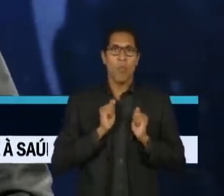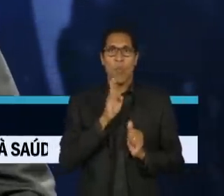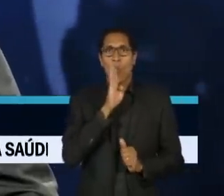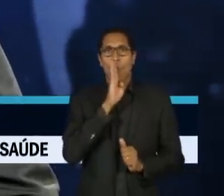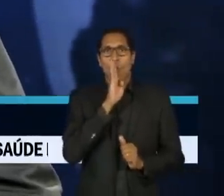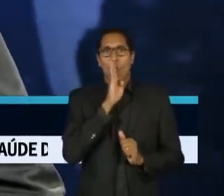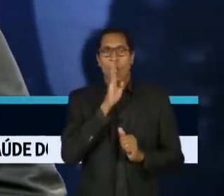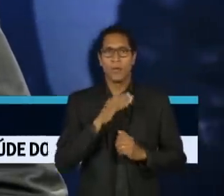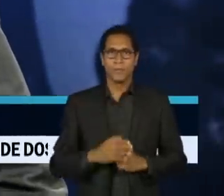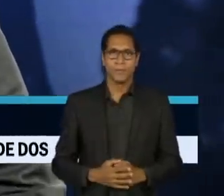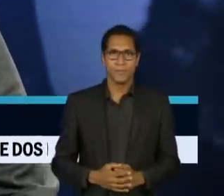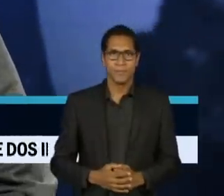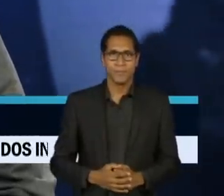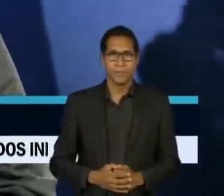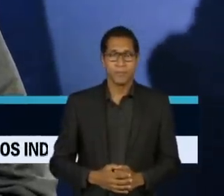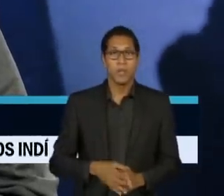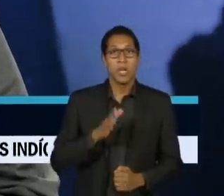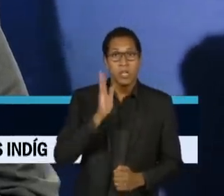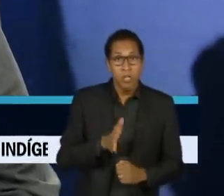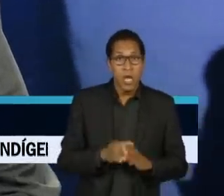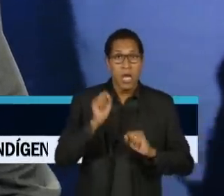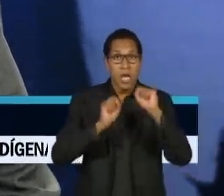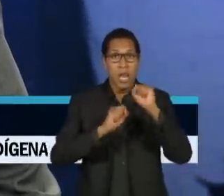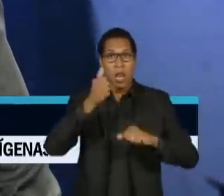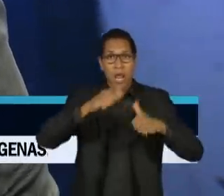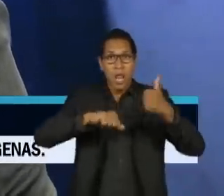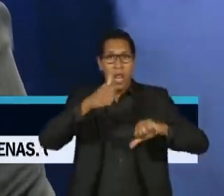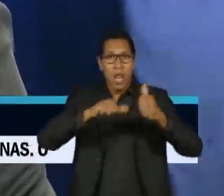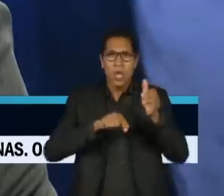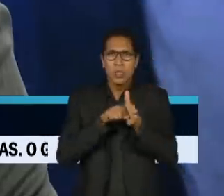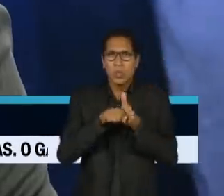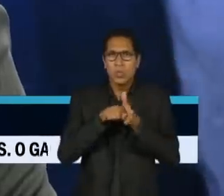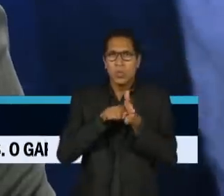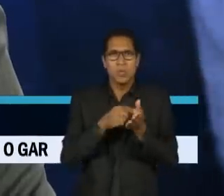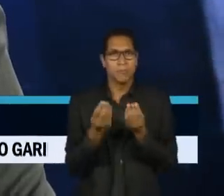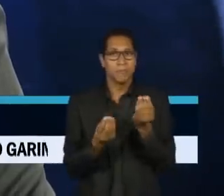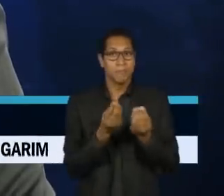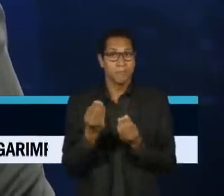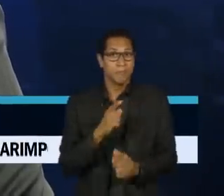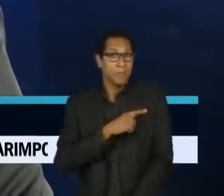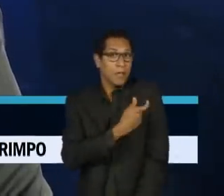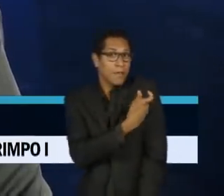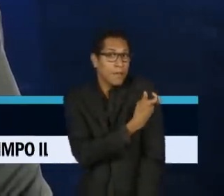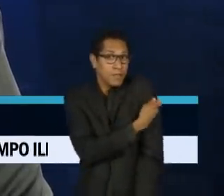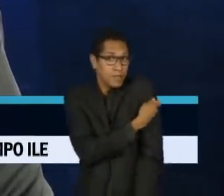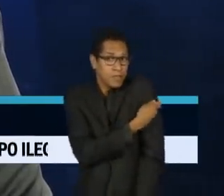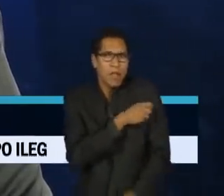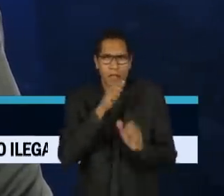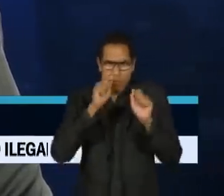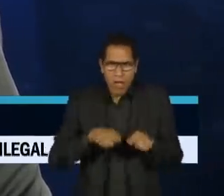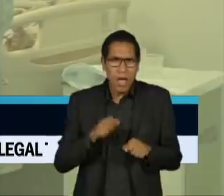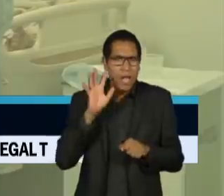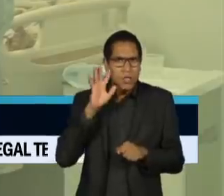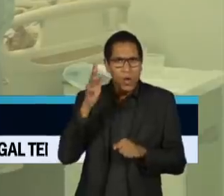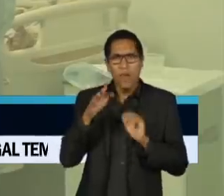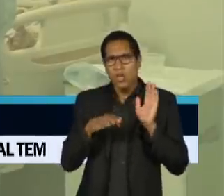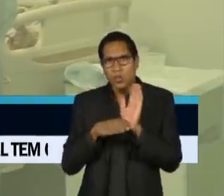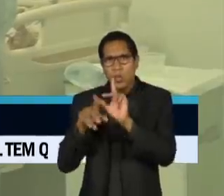Os grandes laboratórios já fazem estudos para avaliar a eficácia das vacinas atuais frente à variante Ômicron.